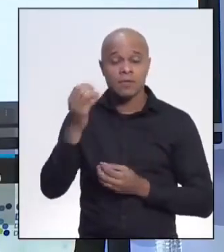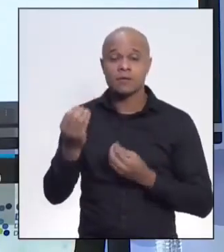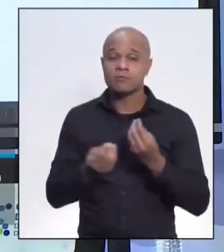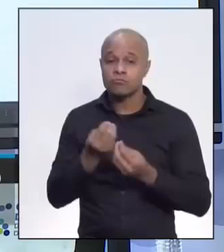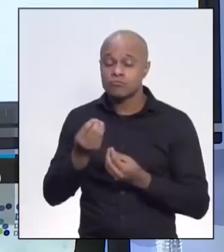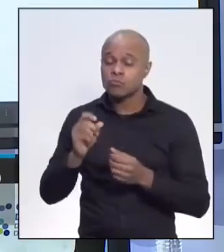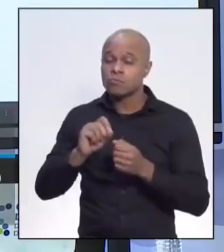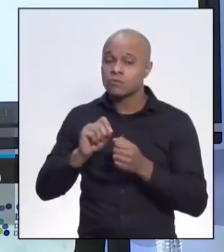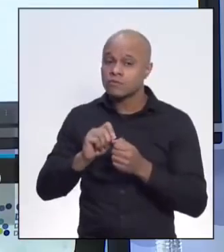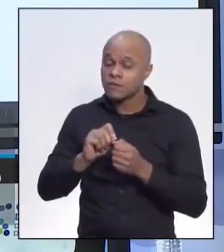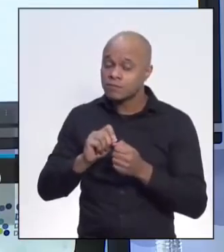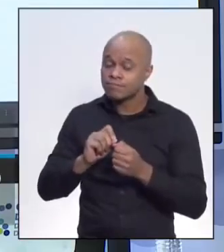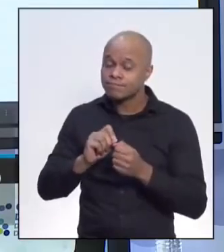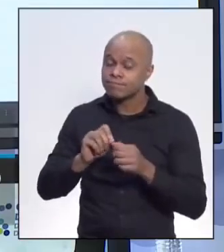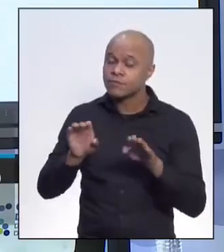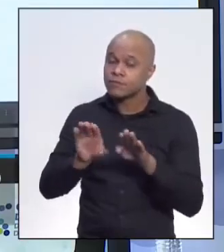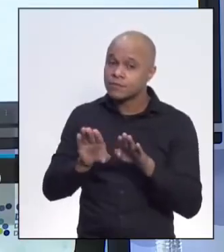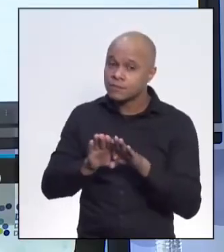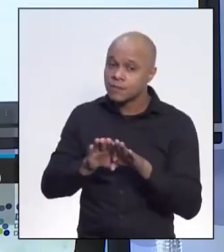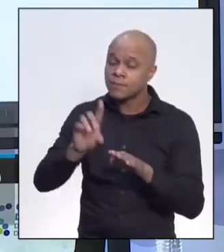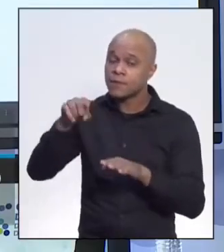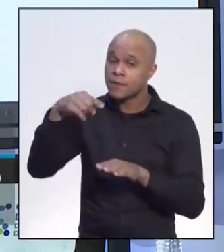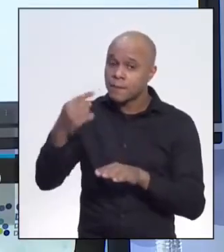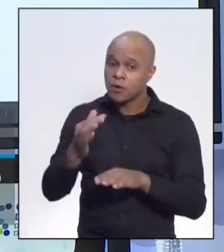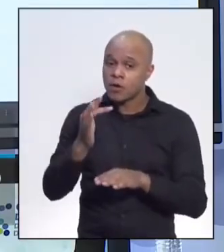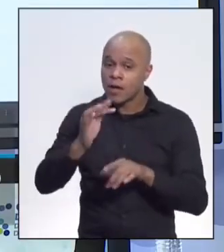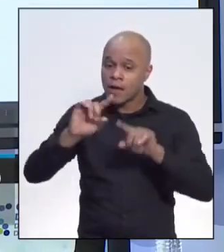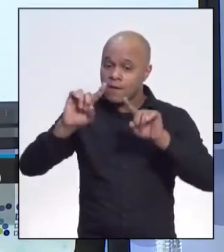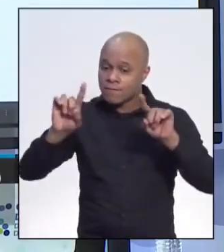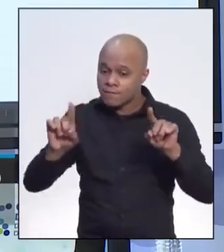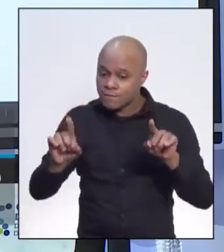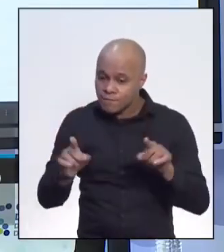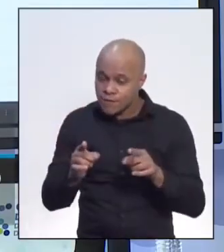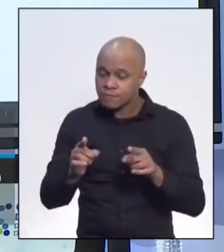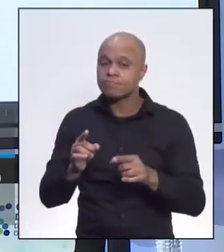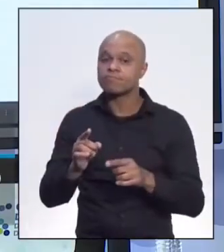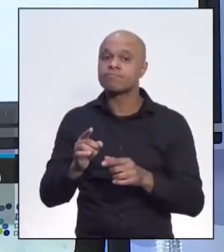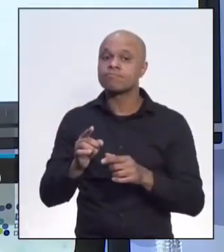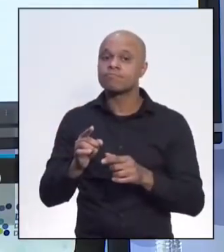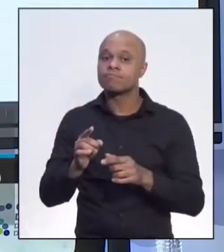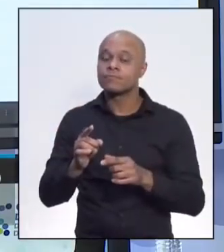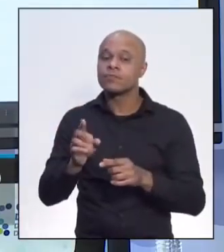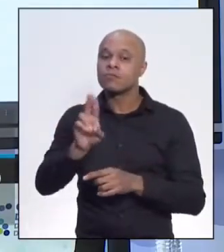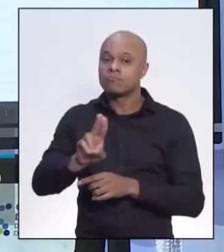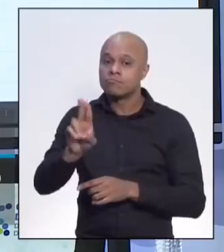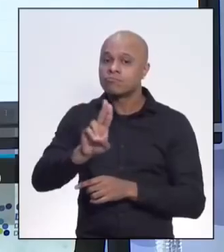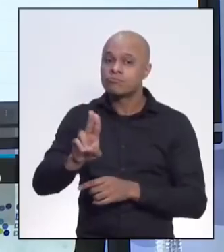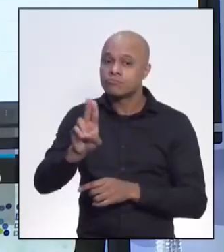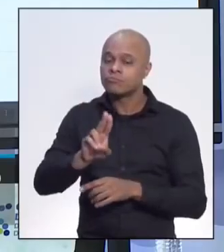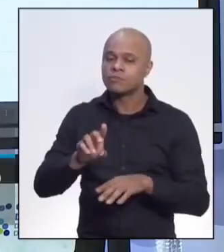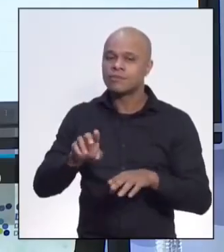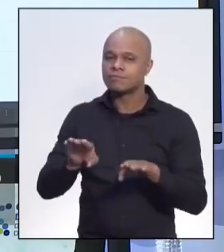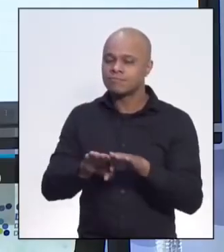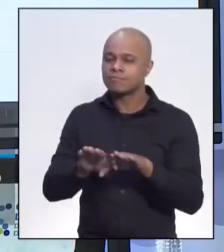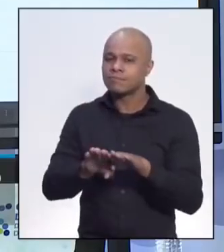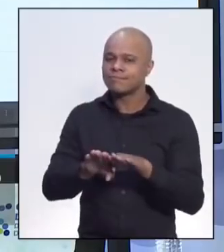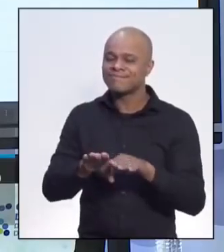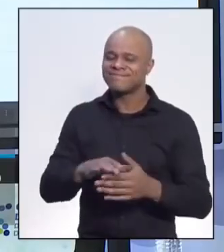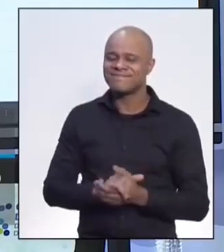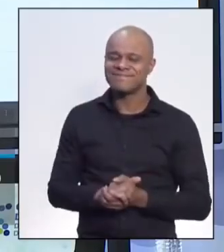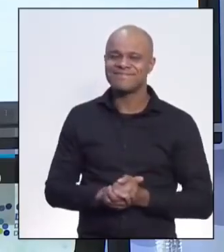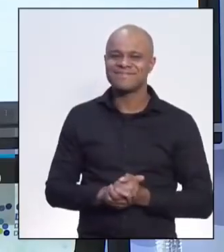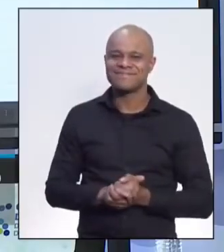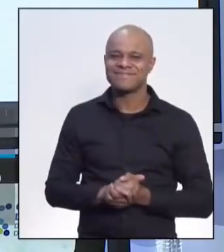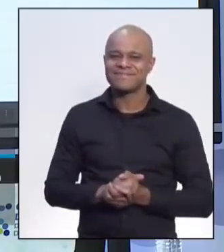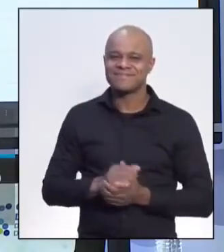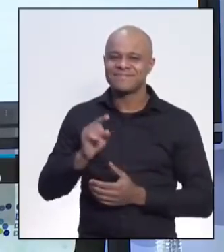perímetro e pensar, então, na função que vai representar, a expressão matemática que vai representar esse perímetro.